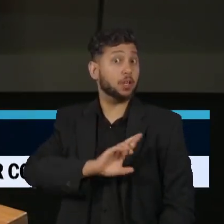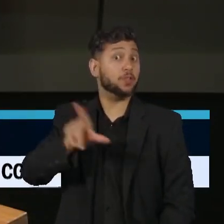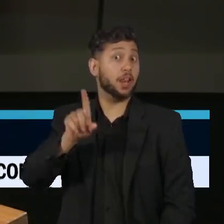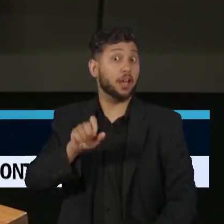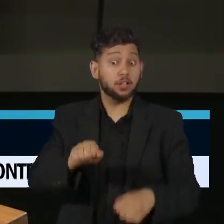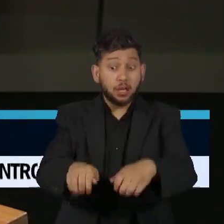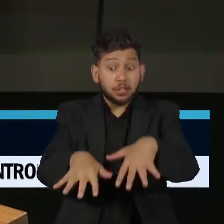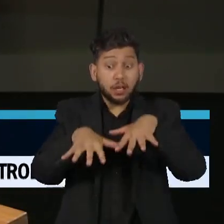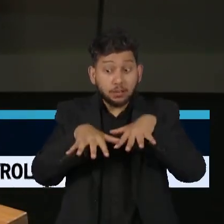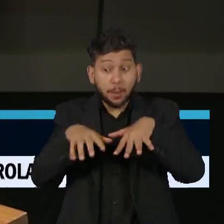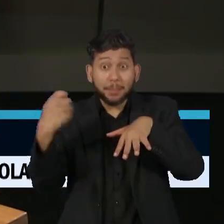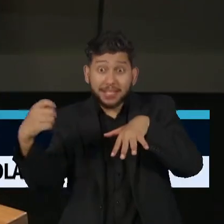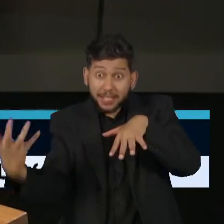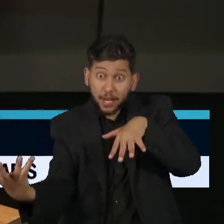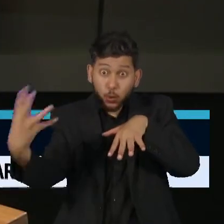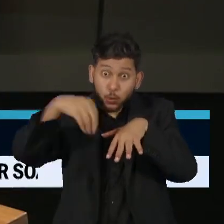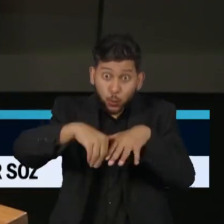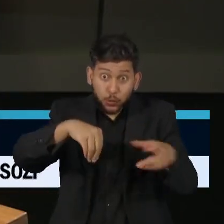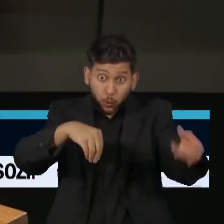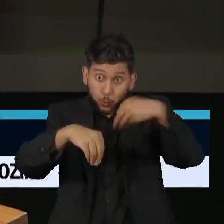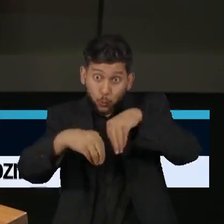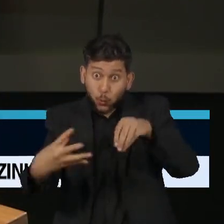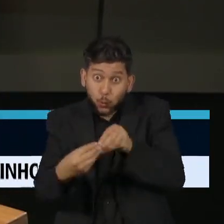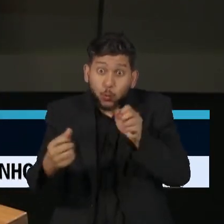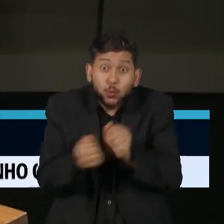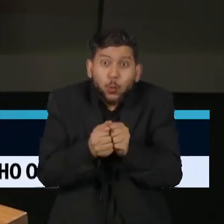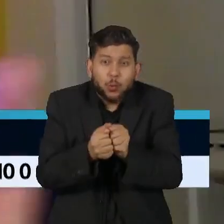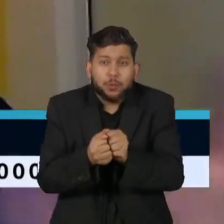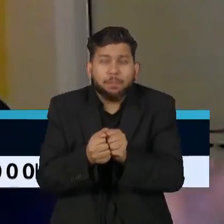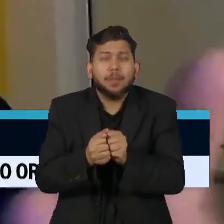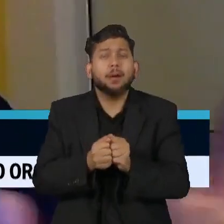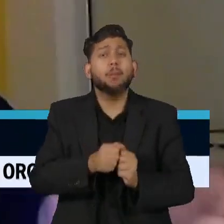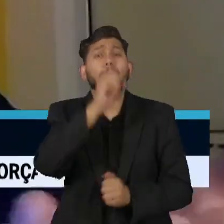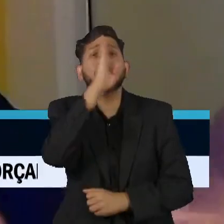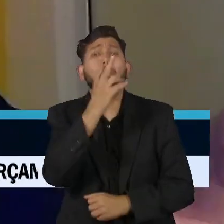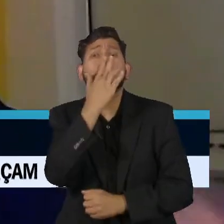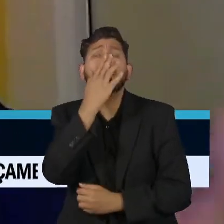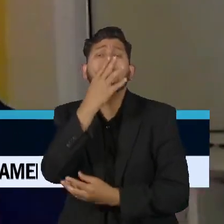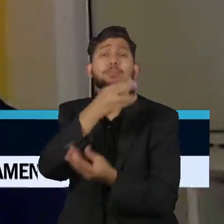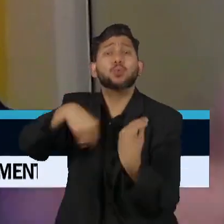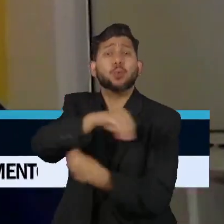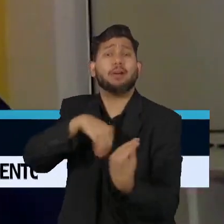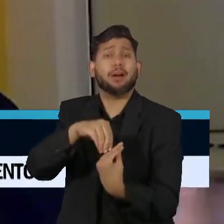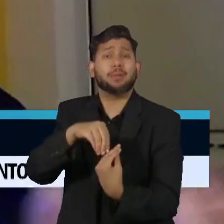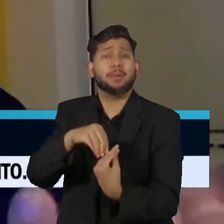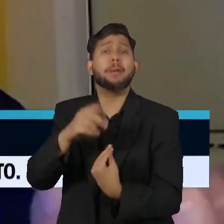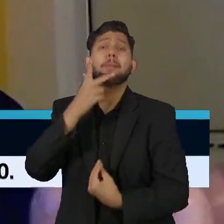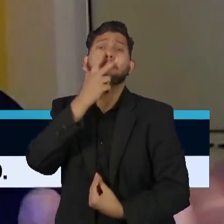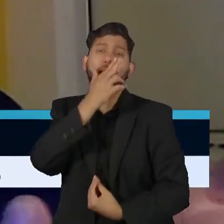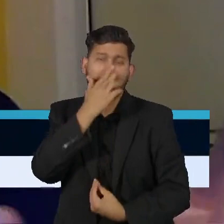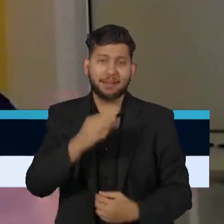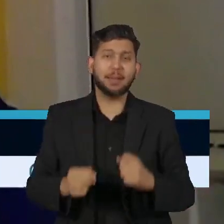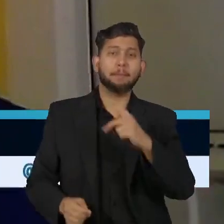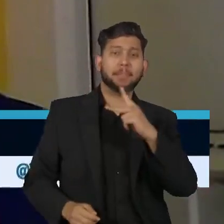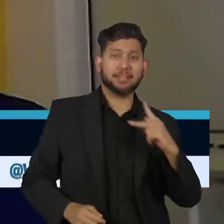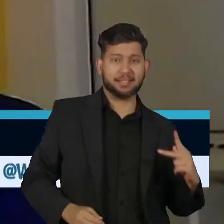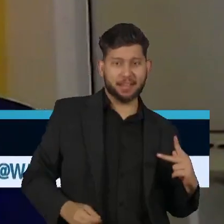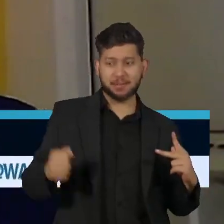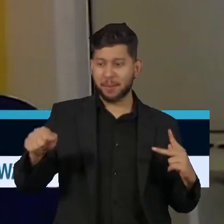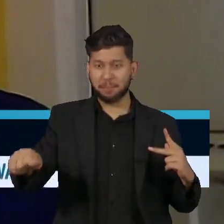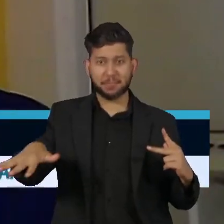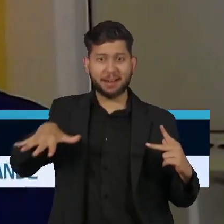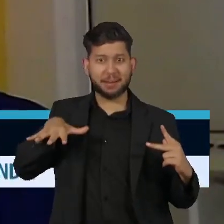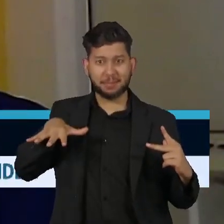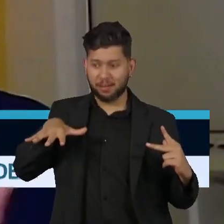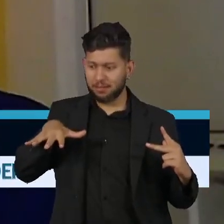a governabilidade. O sistema político brasileiro ele incorpora características dessas duas ideias, né? Tanto do presidencialismo quanto do parlamentarismo.